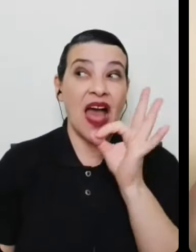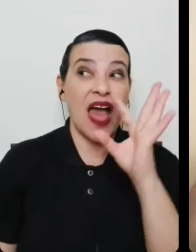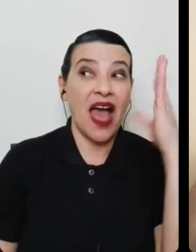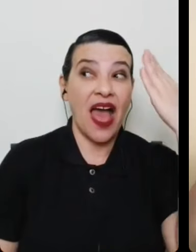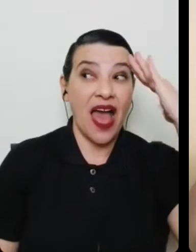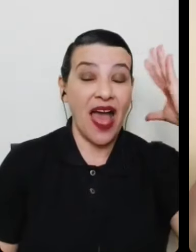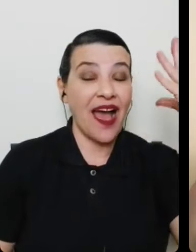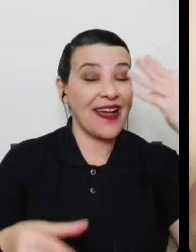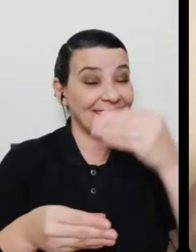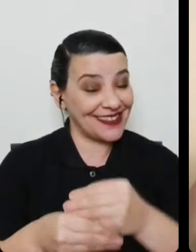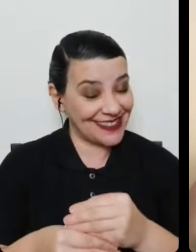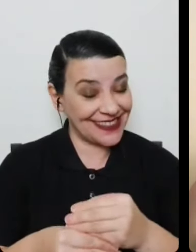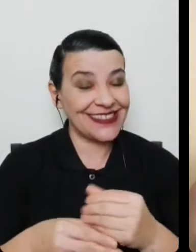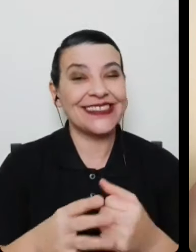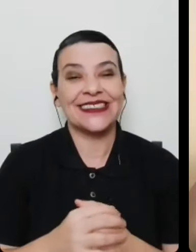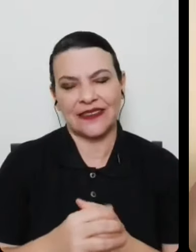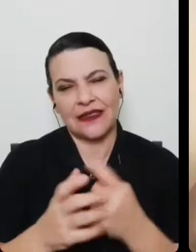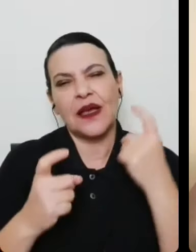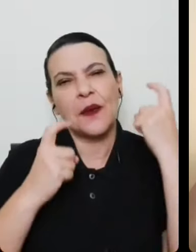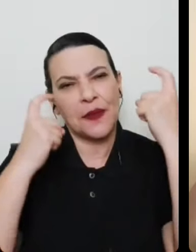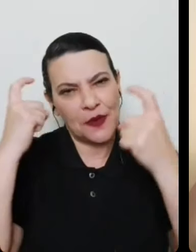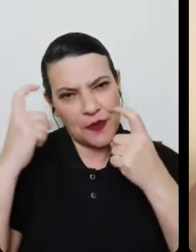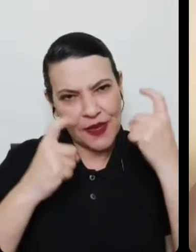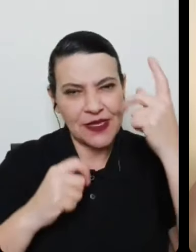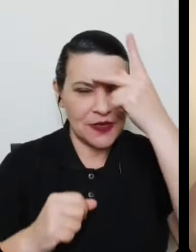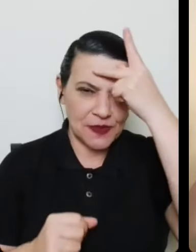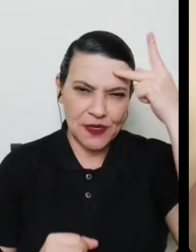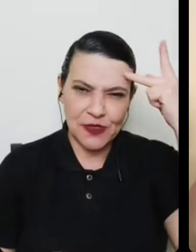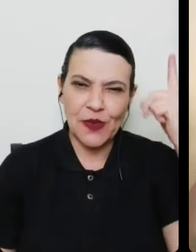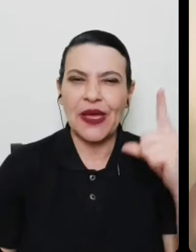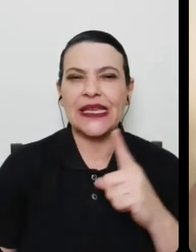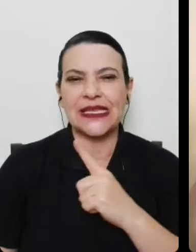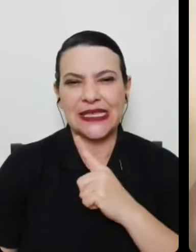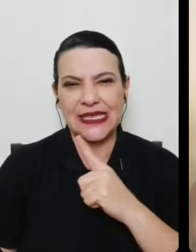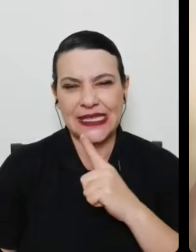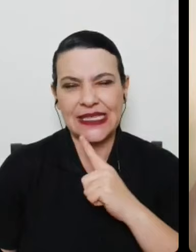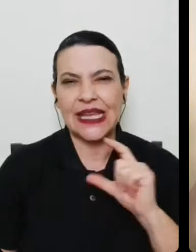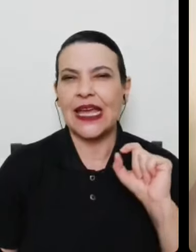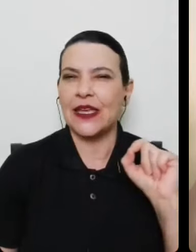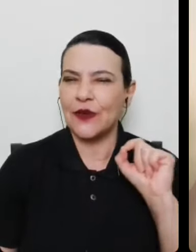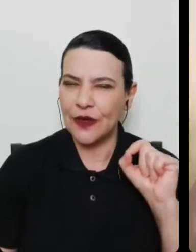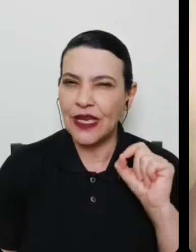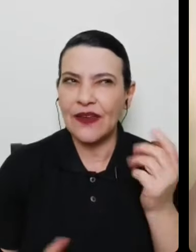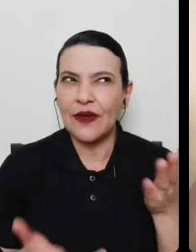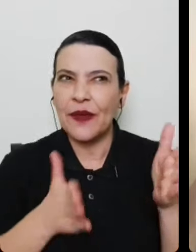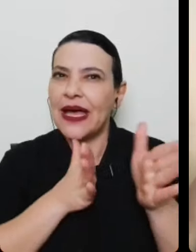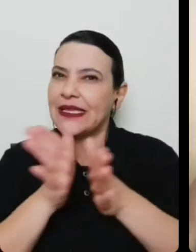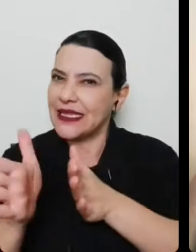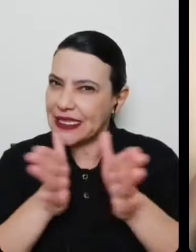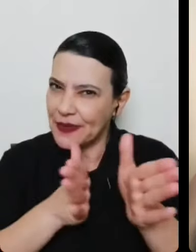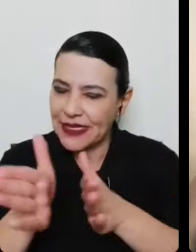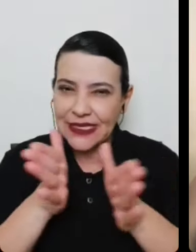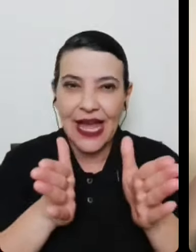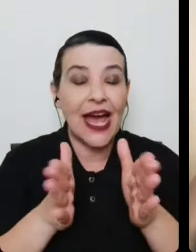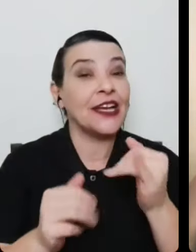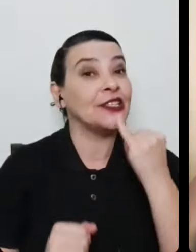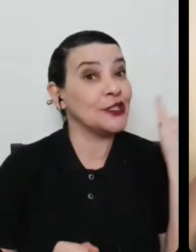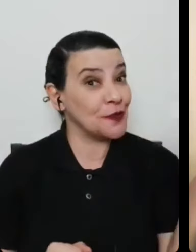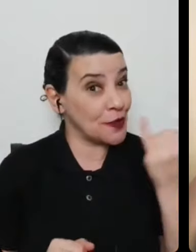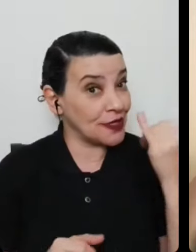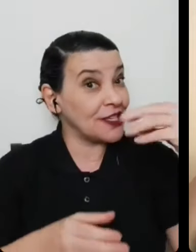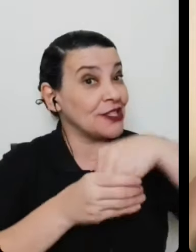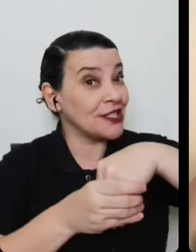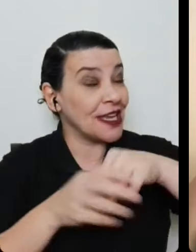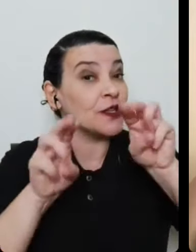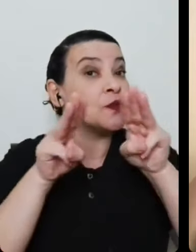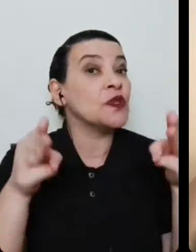gastou, assim, é uma preocupação que as pessoas têm muito, né? Pô, mãe, vamos fazer ação acessível, vamos fazer acessibilidade no museu, vai